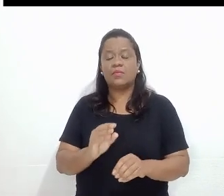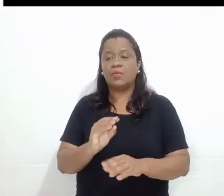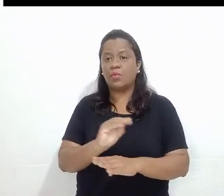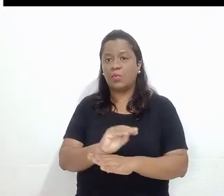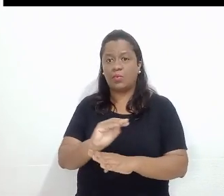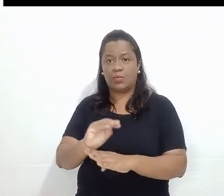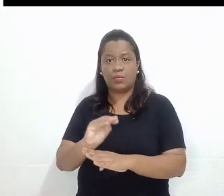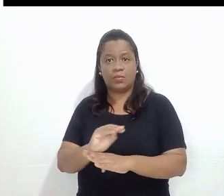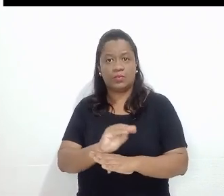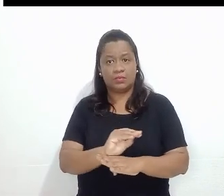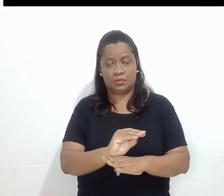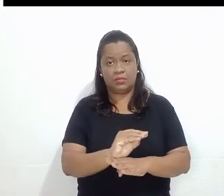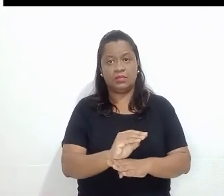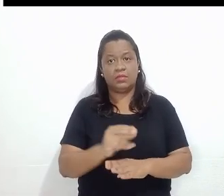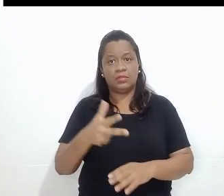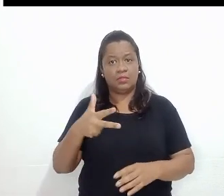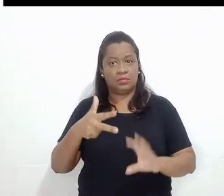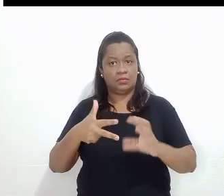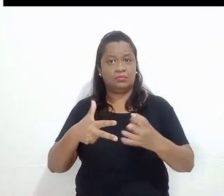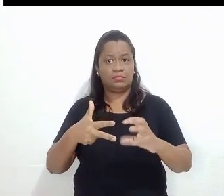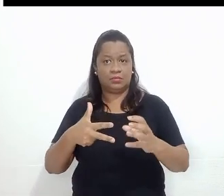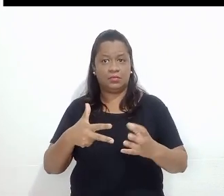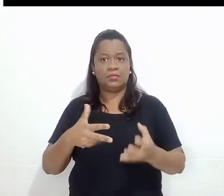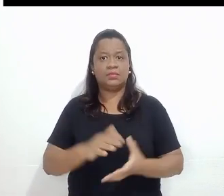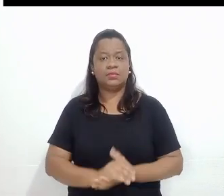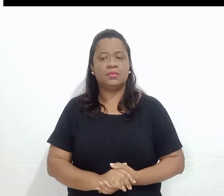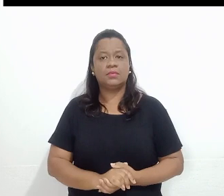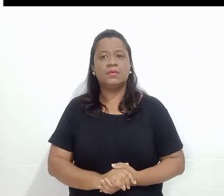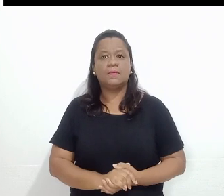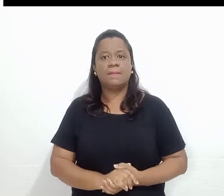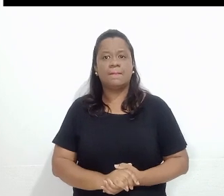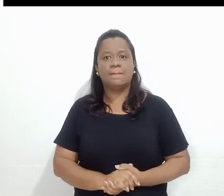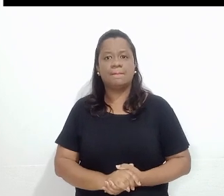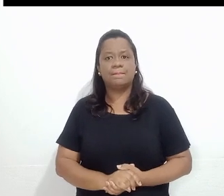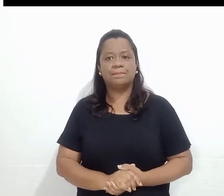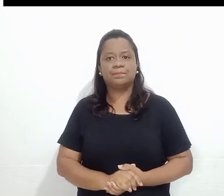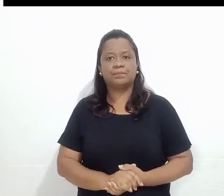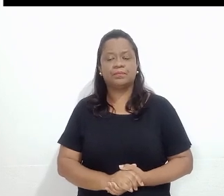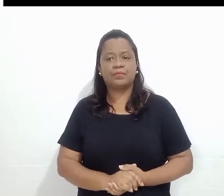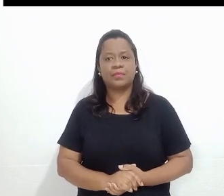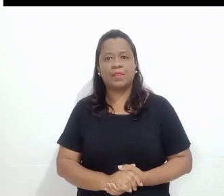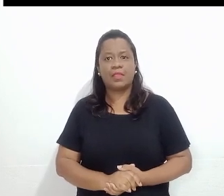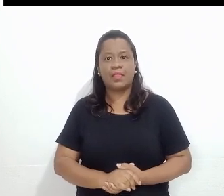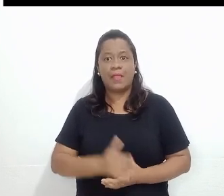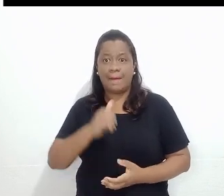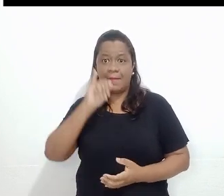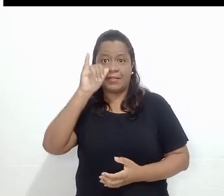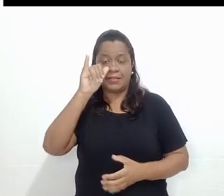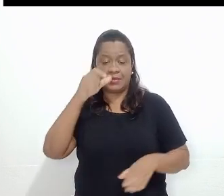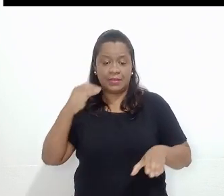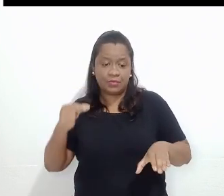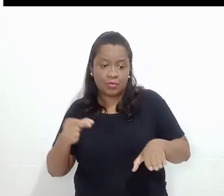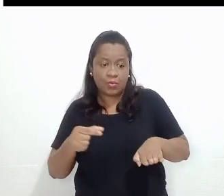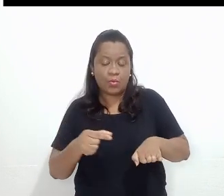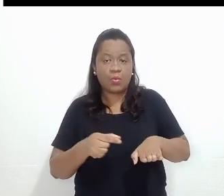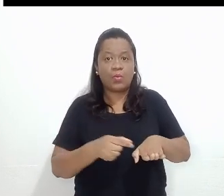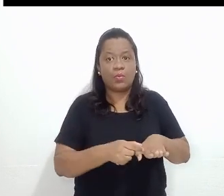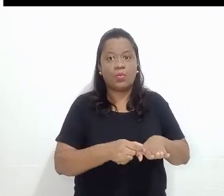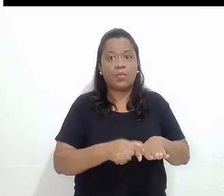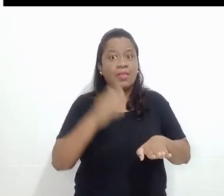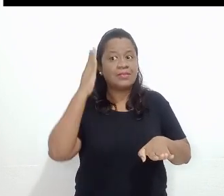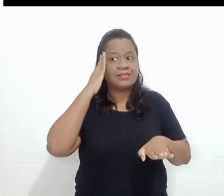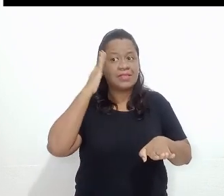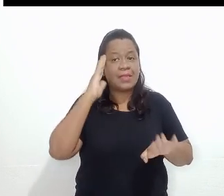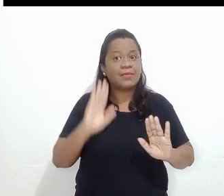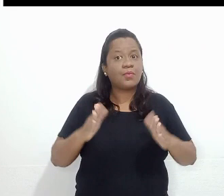da câmera. Tá? Ele bota as baterias para carregar, ele sabe quais são as baterias que estão